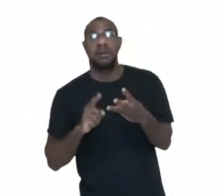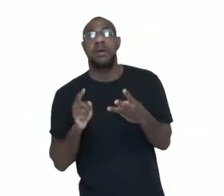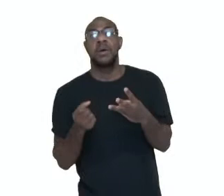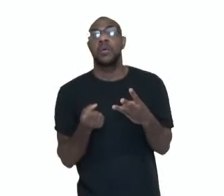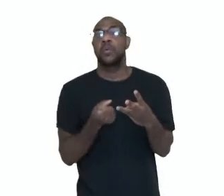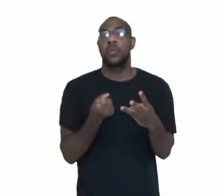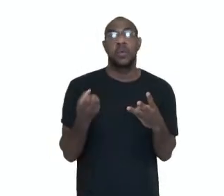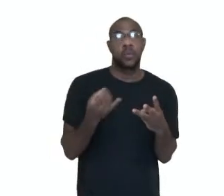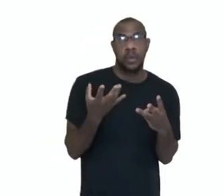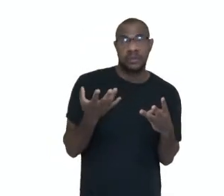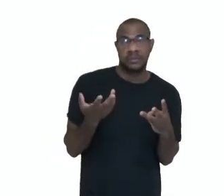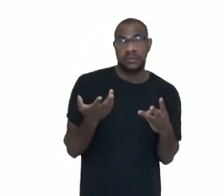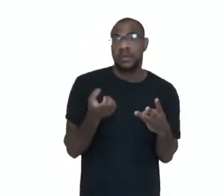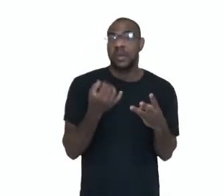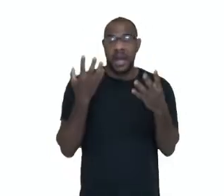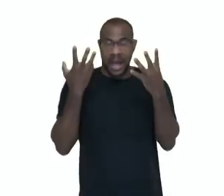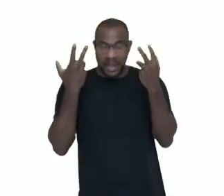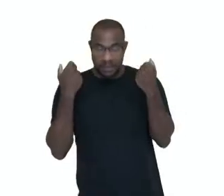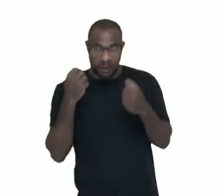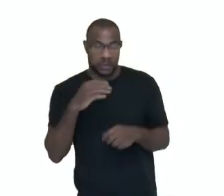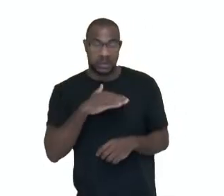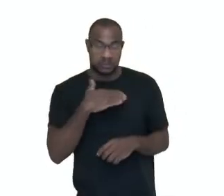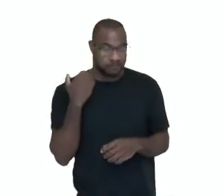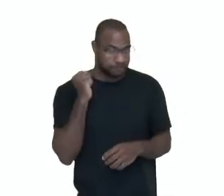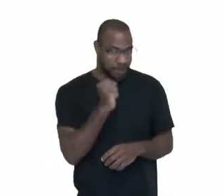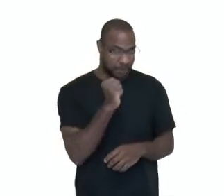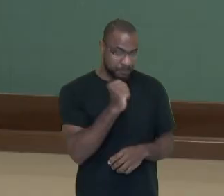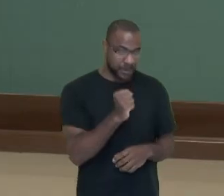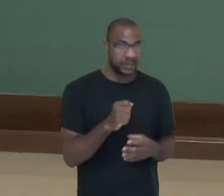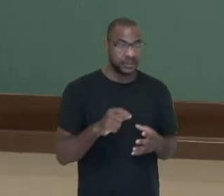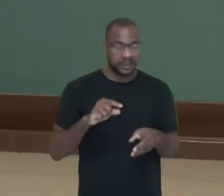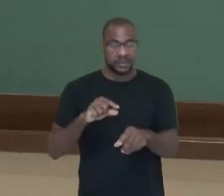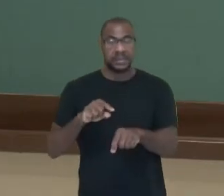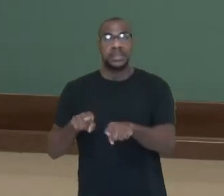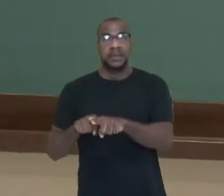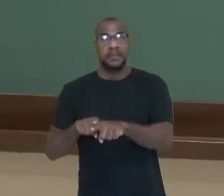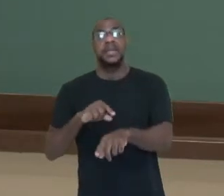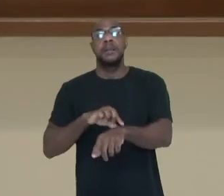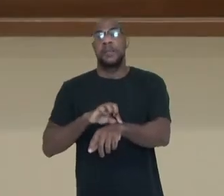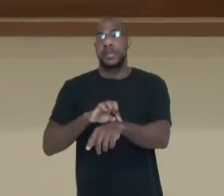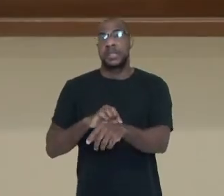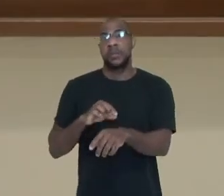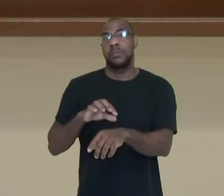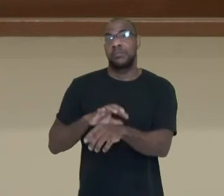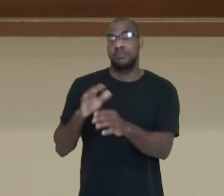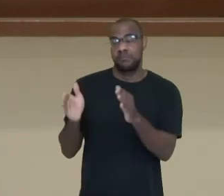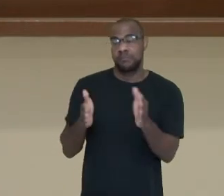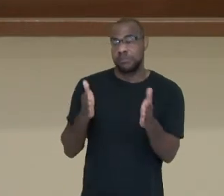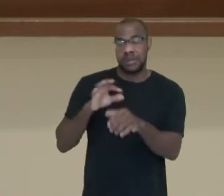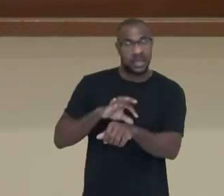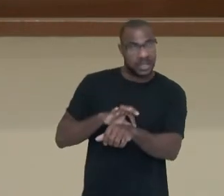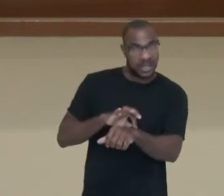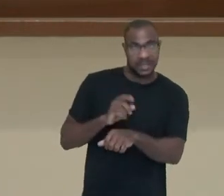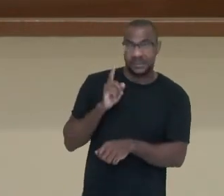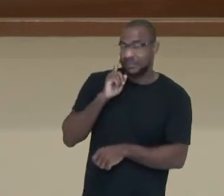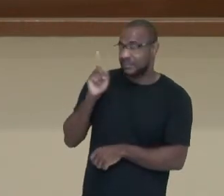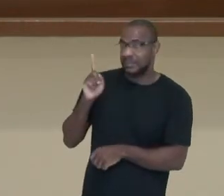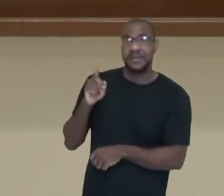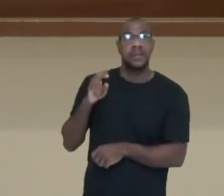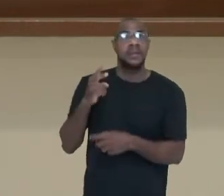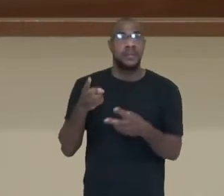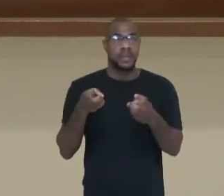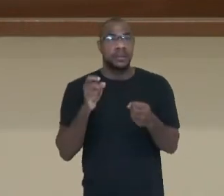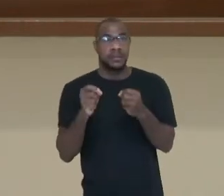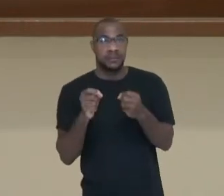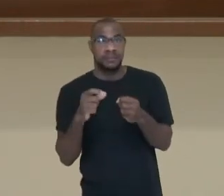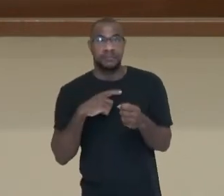de cabeças abatidas por ano e, por fim, produção de carne. Ou seja, quando olhamos a criação de gado, logicamente